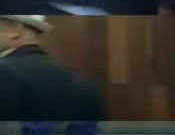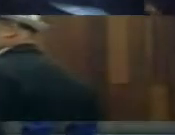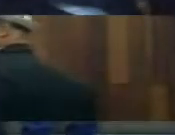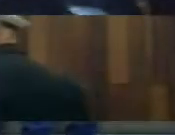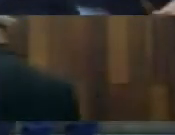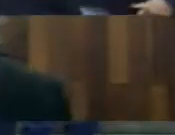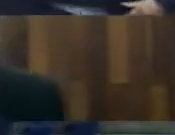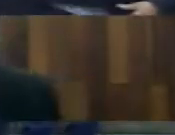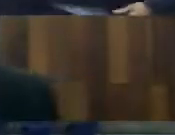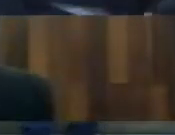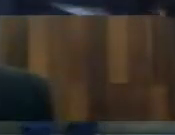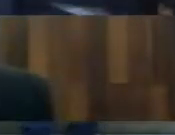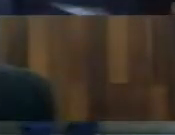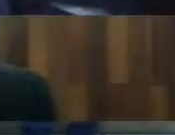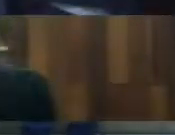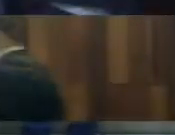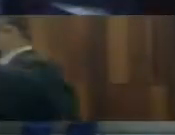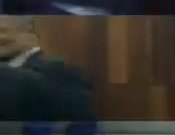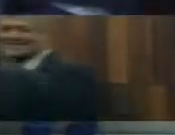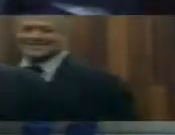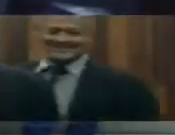inscrição na lista de presença.